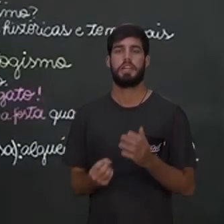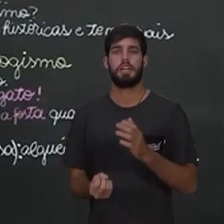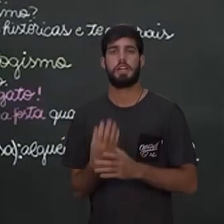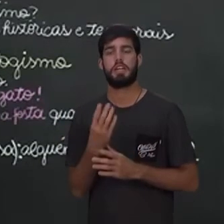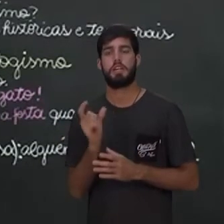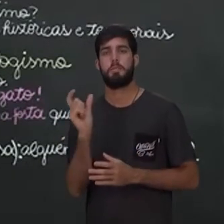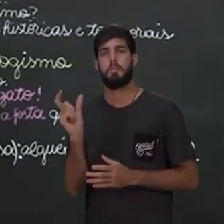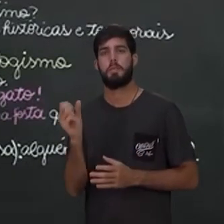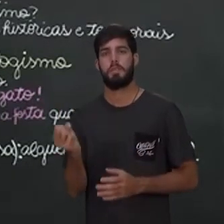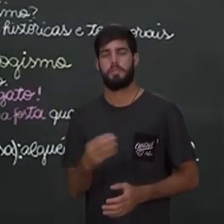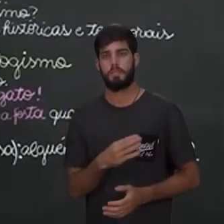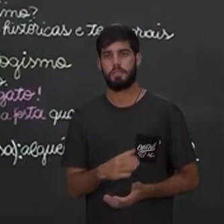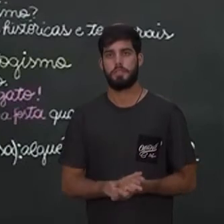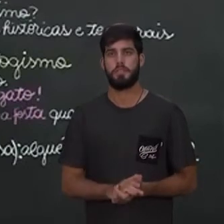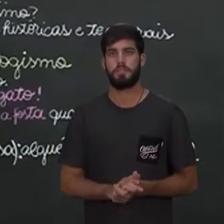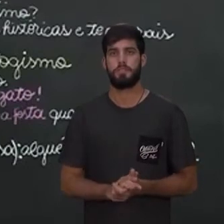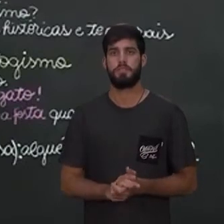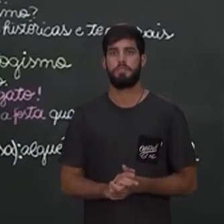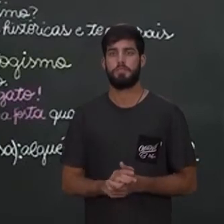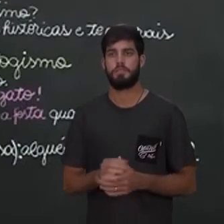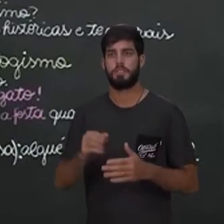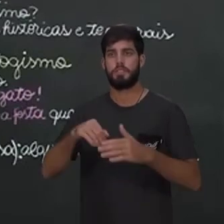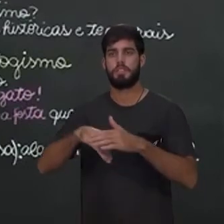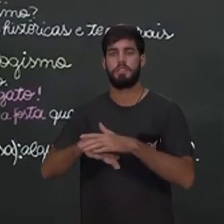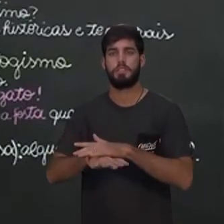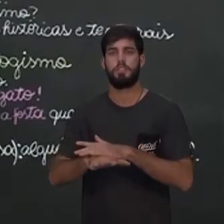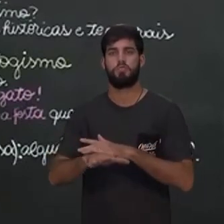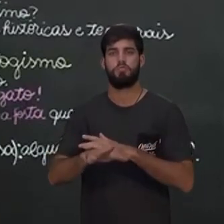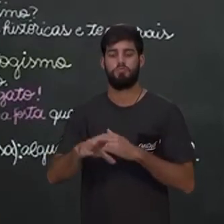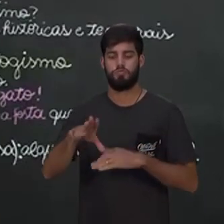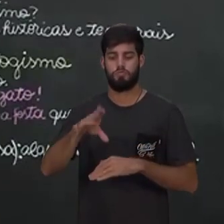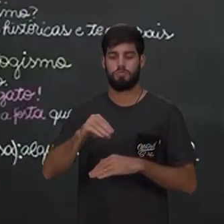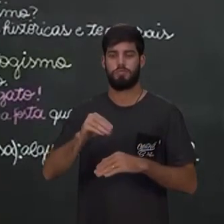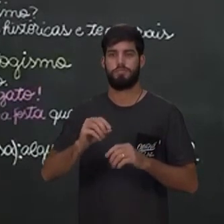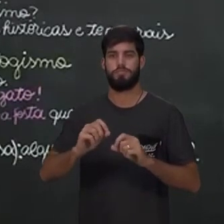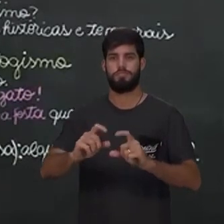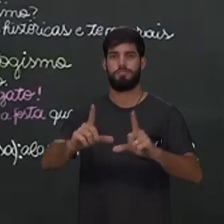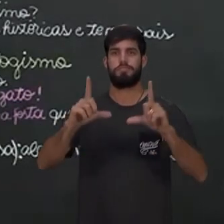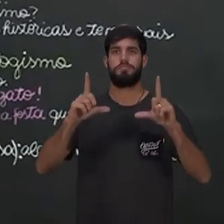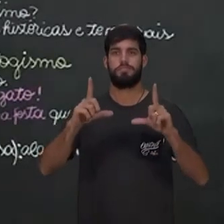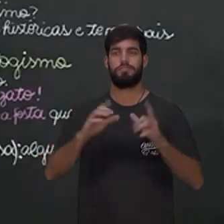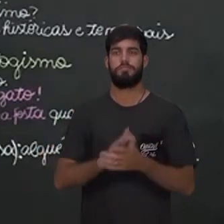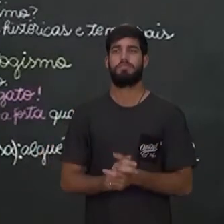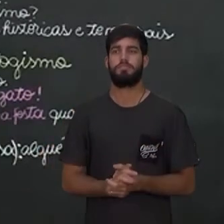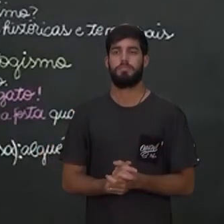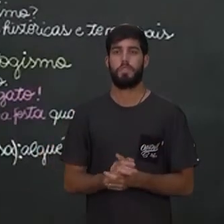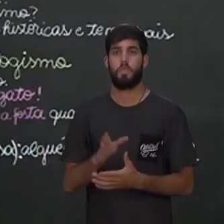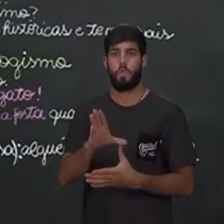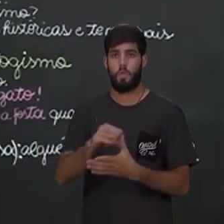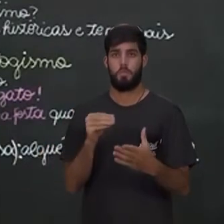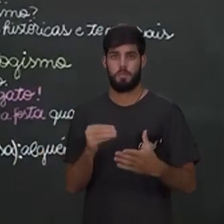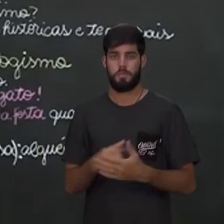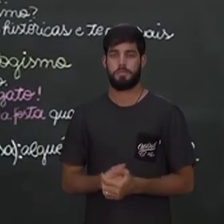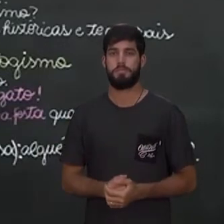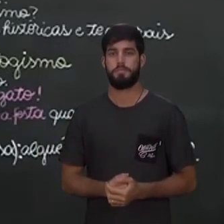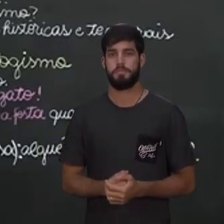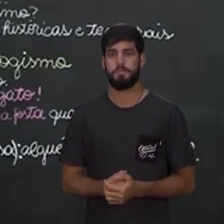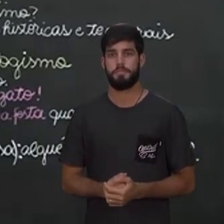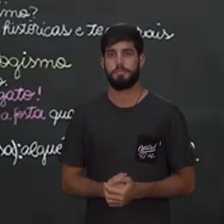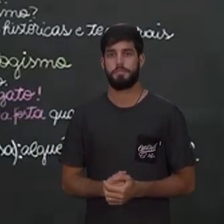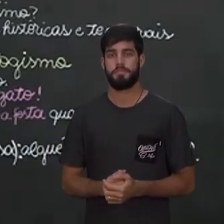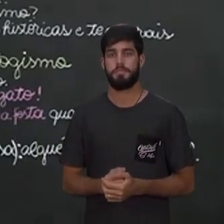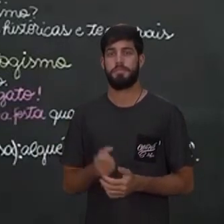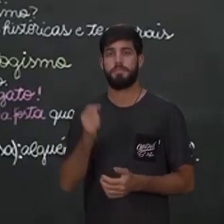idioma, vamos escanear o documento. Hoje escanear já está incorporado ao português, mas vem da ideia do scanner, de copiar algo. Então a gente